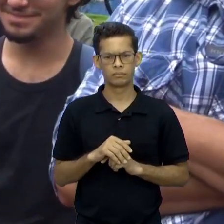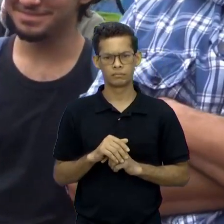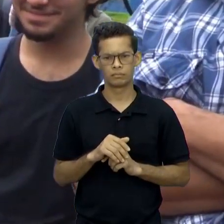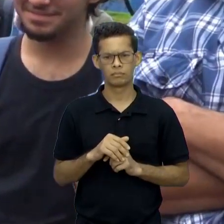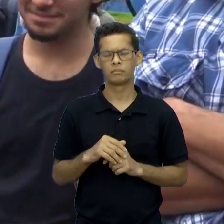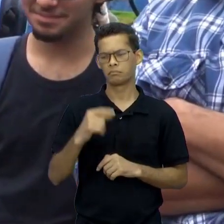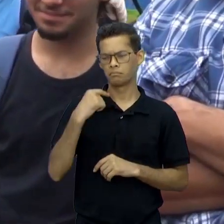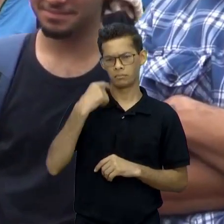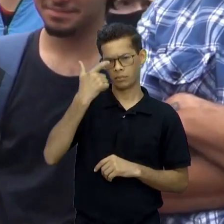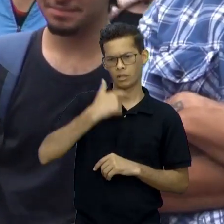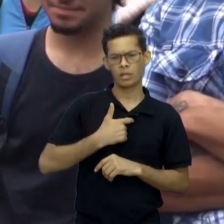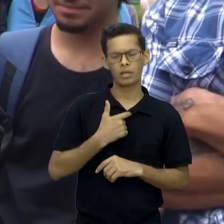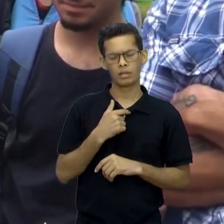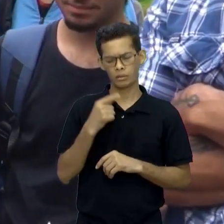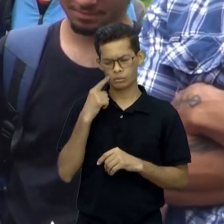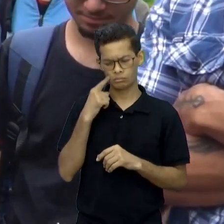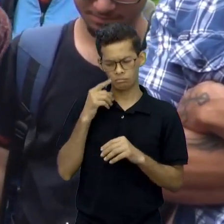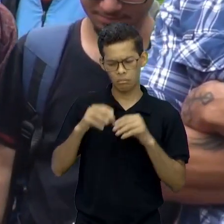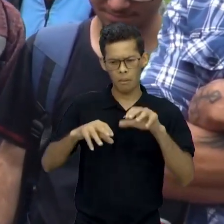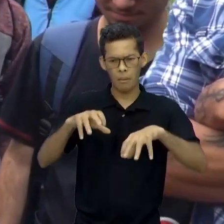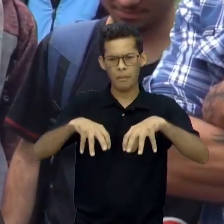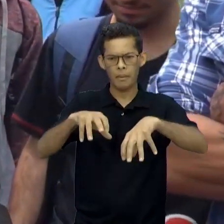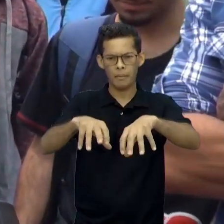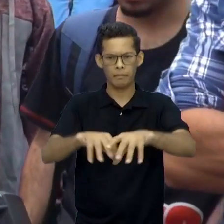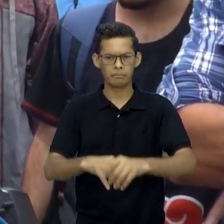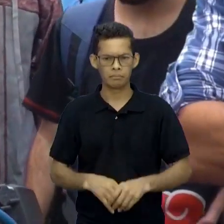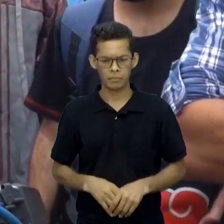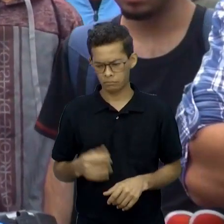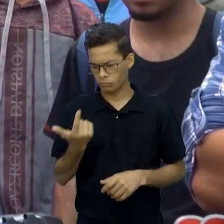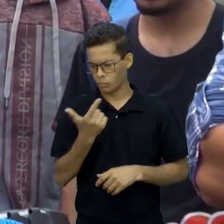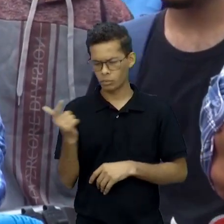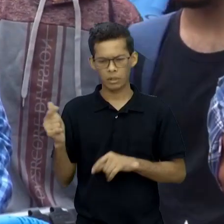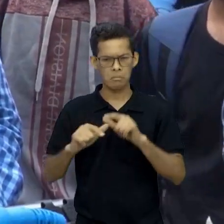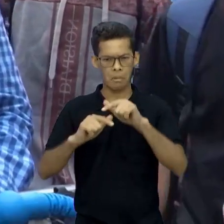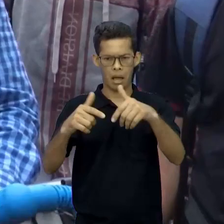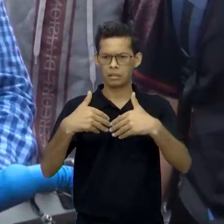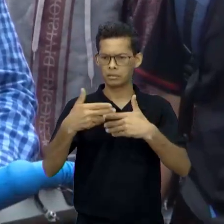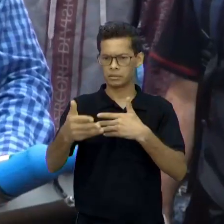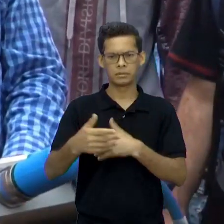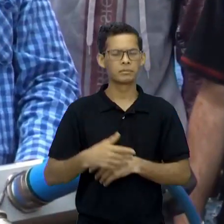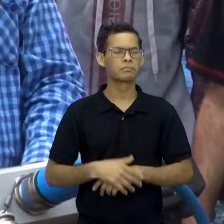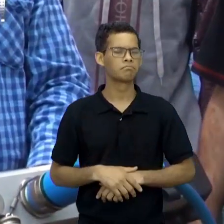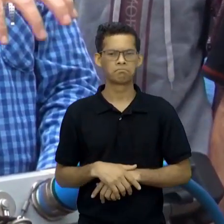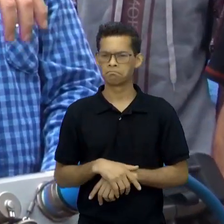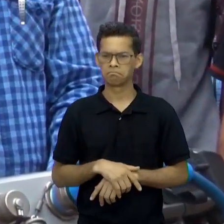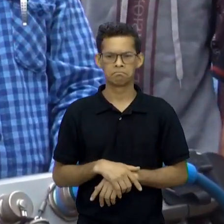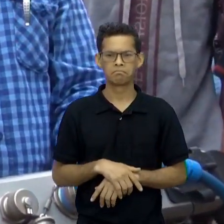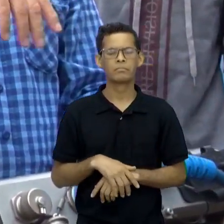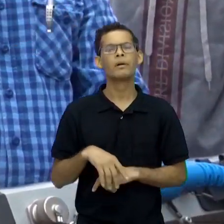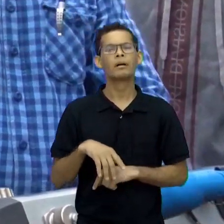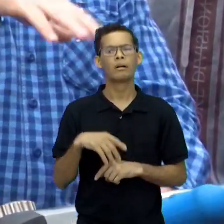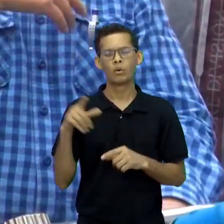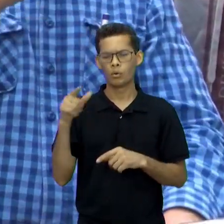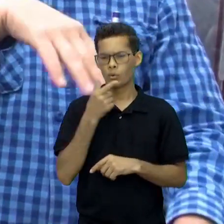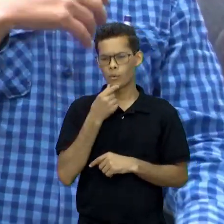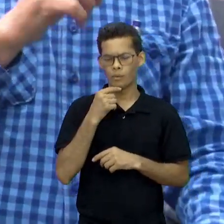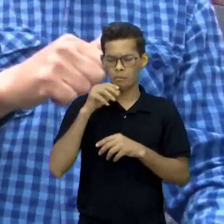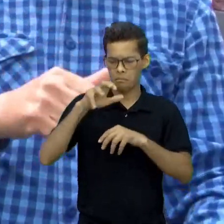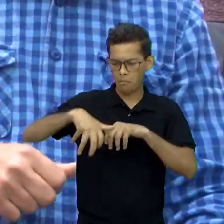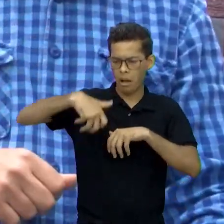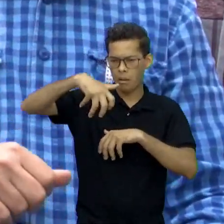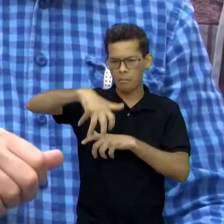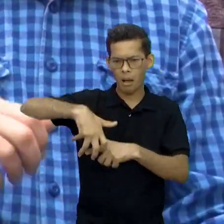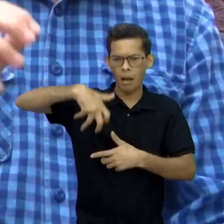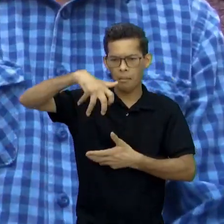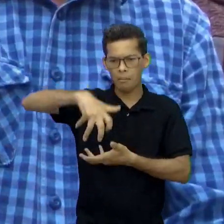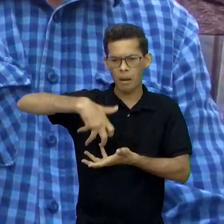tem mais eu que fiz o sítio. Não deveria ter nada. Aí na escavação, o cara, piloto da